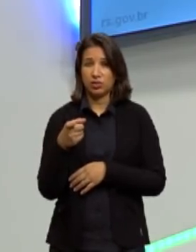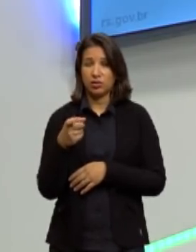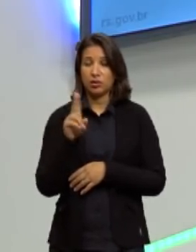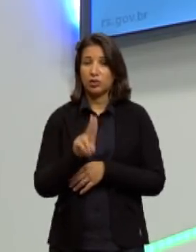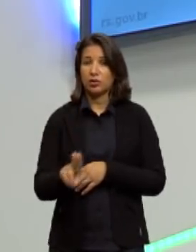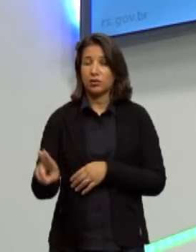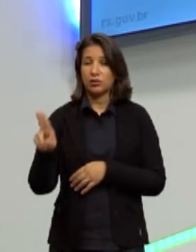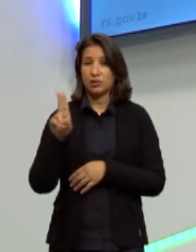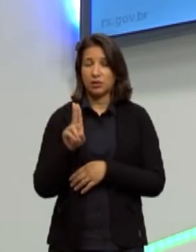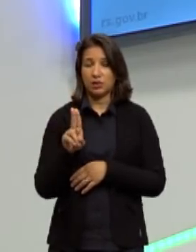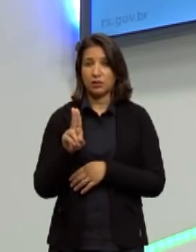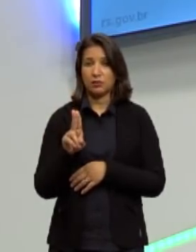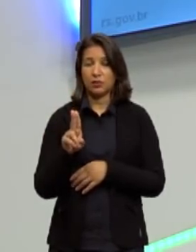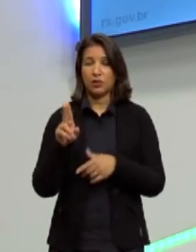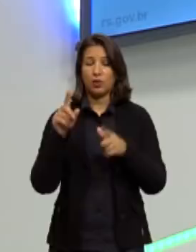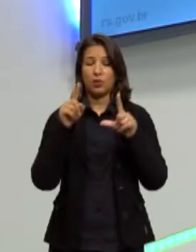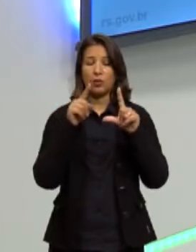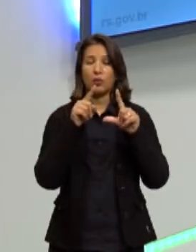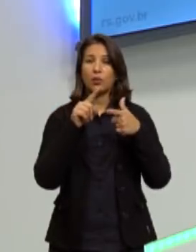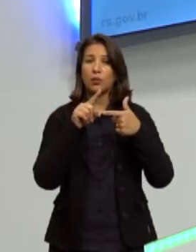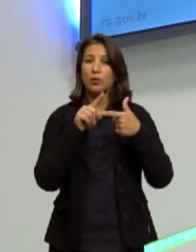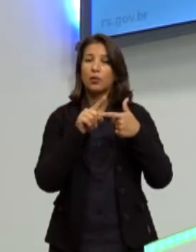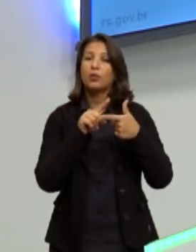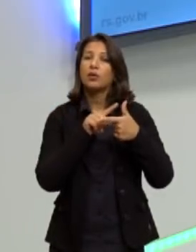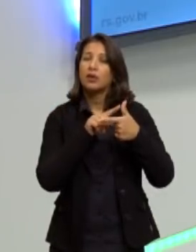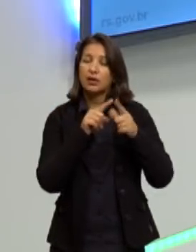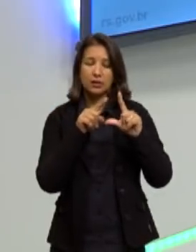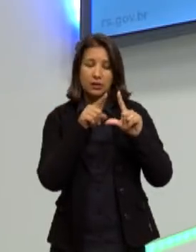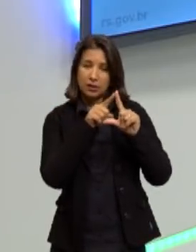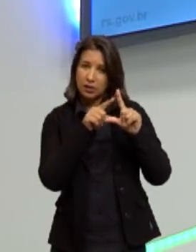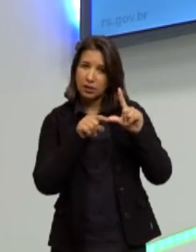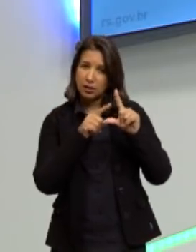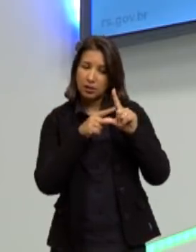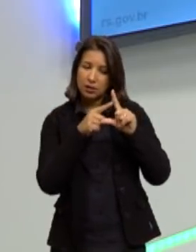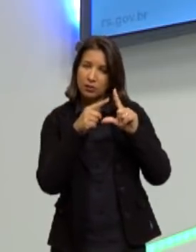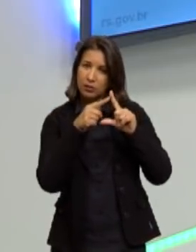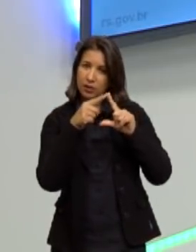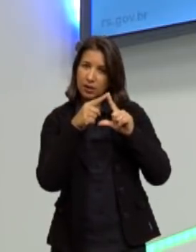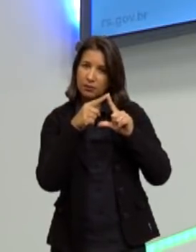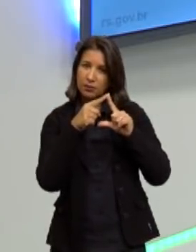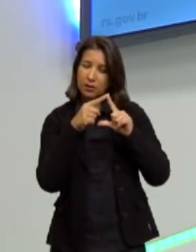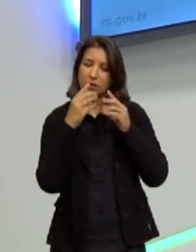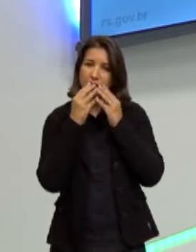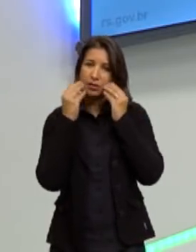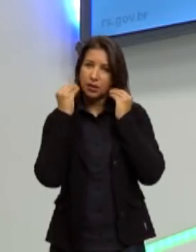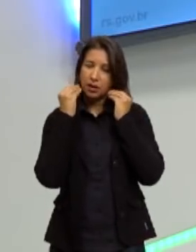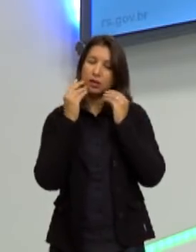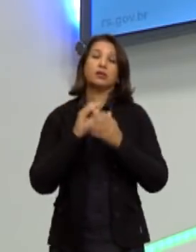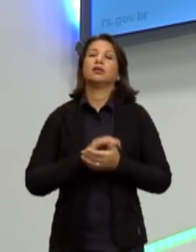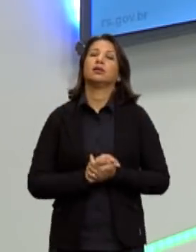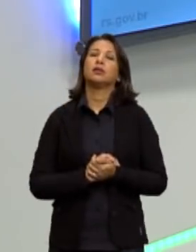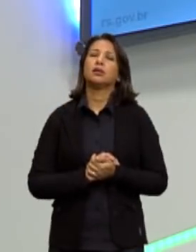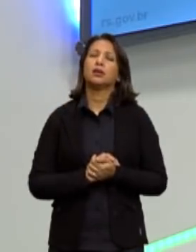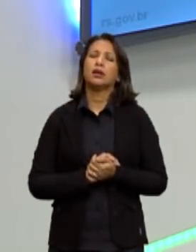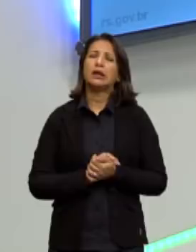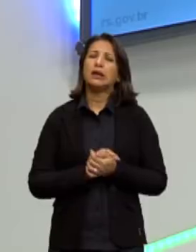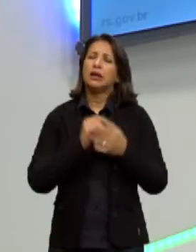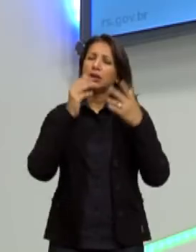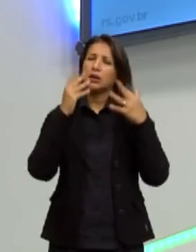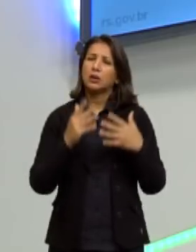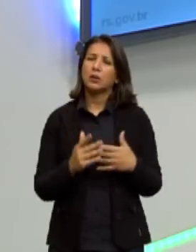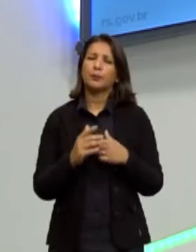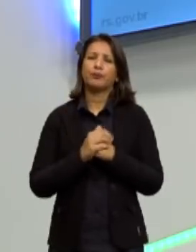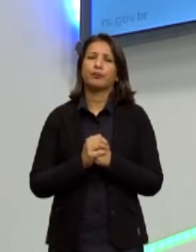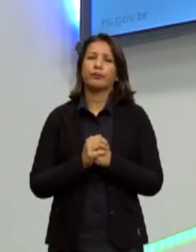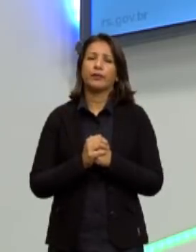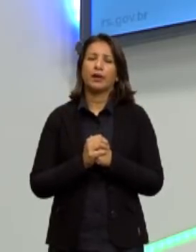teorema de tales bom que que nós temos que lembrar você tá falando do teorema de tales que o thales disse assim bom sobre um